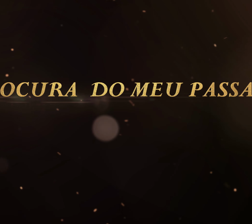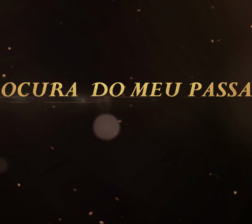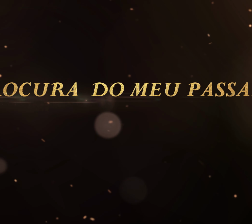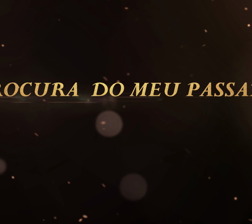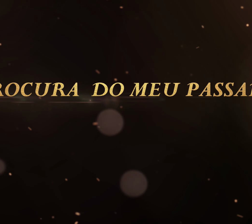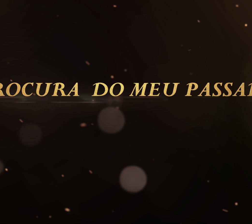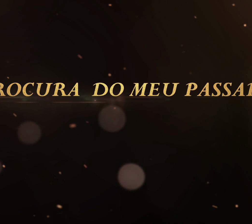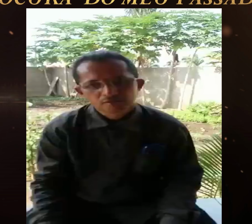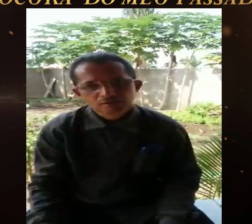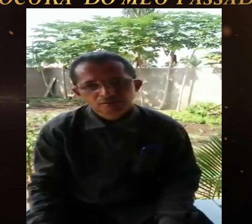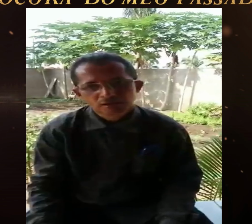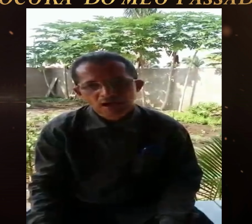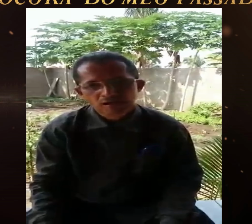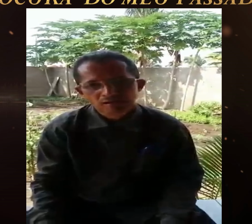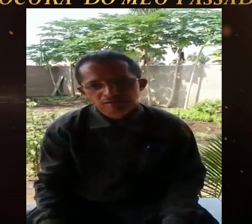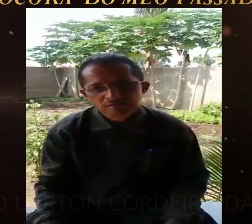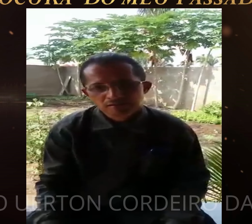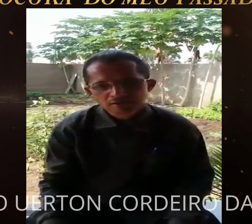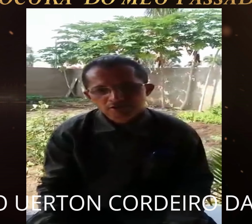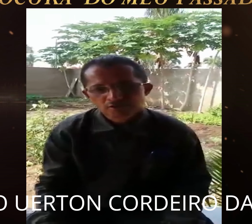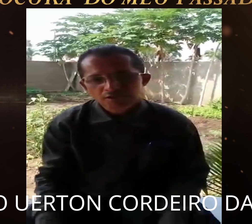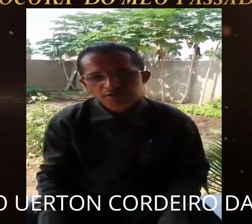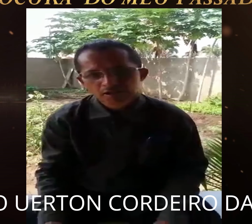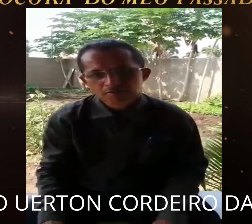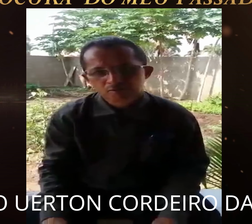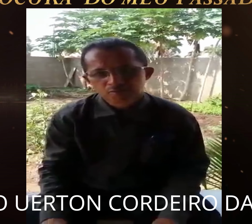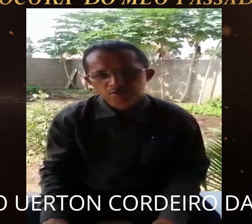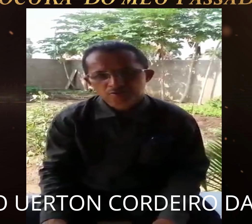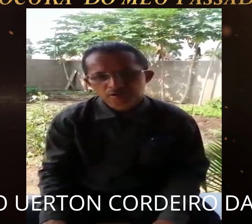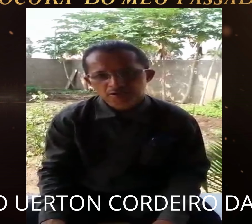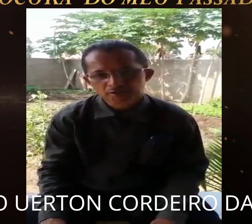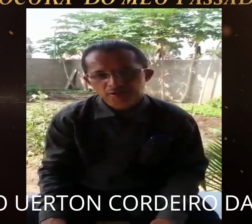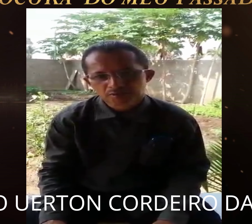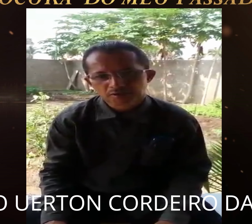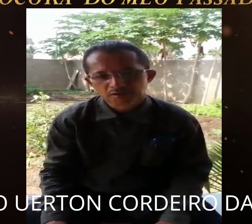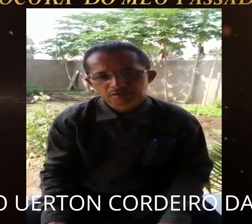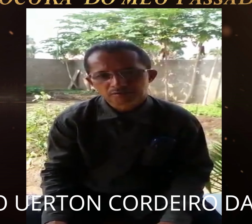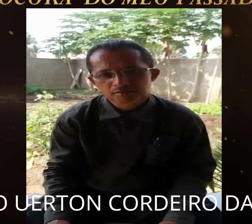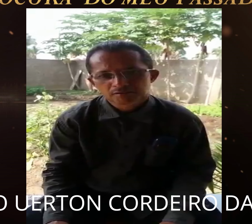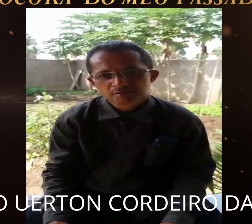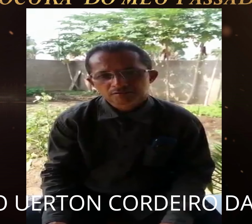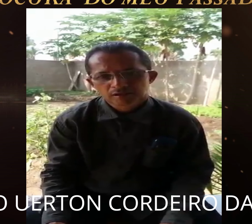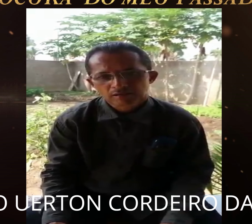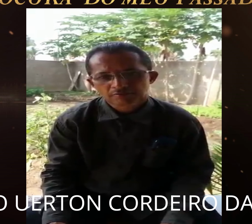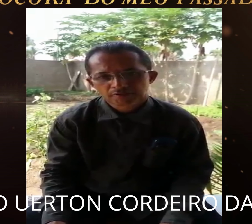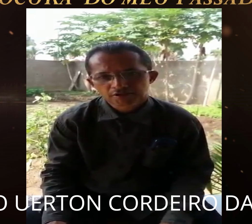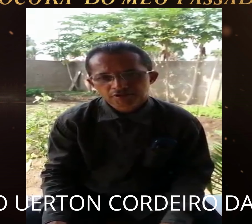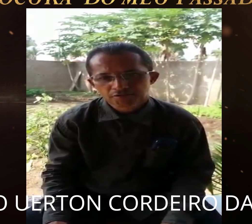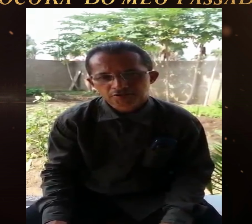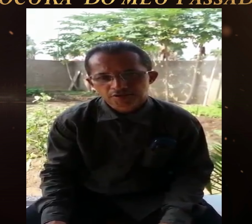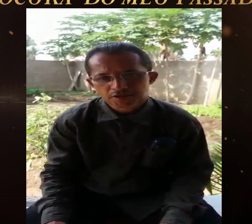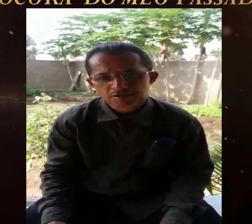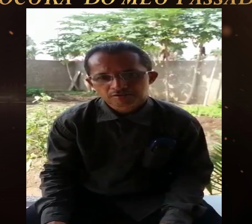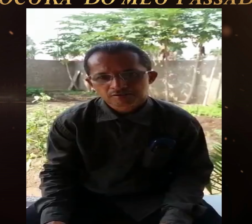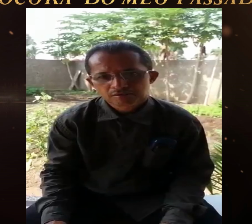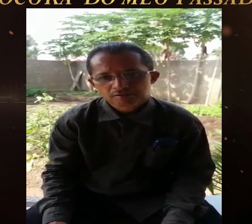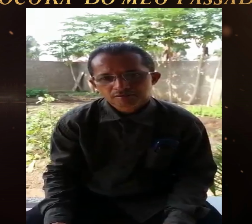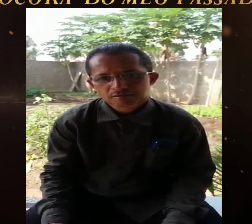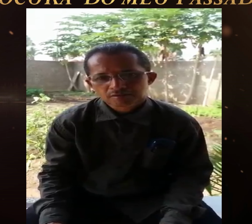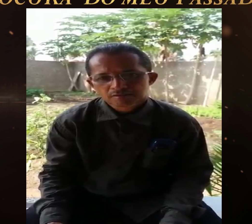Passado. Olá, eu estou aqui, querido amigo, querida amiga, gravando este vídeo